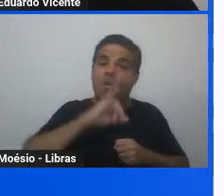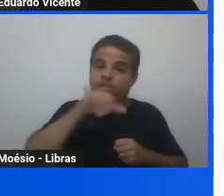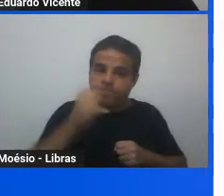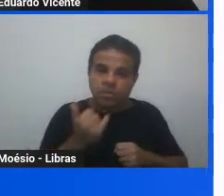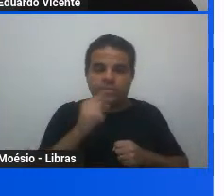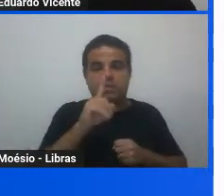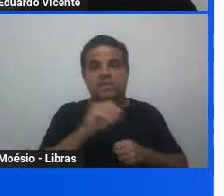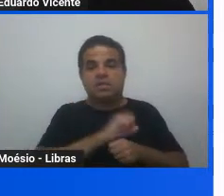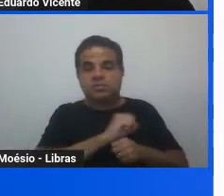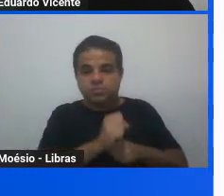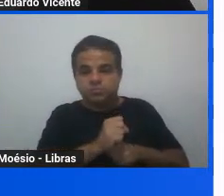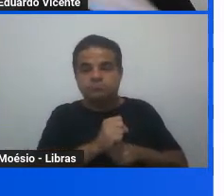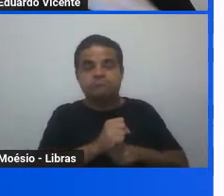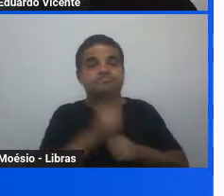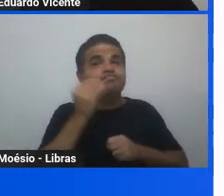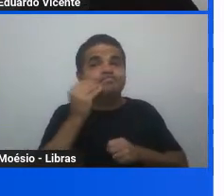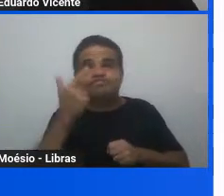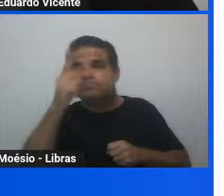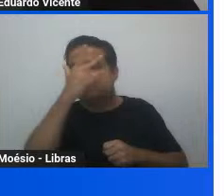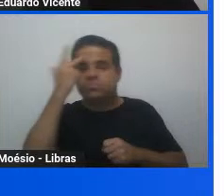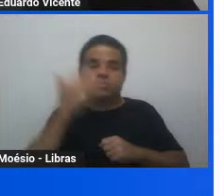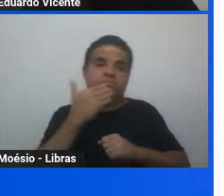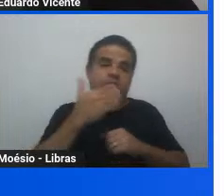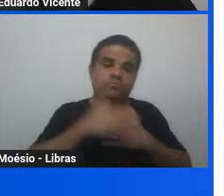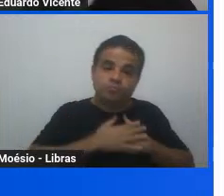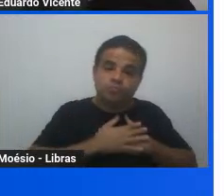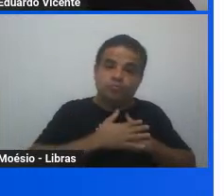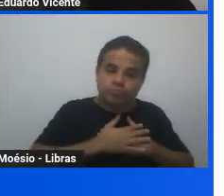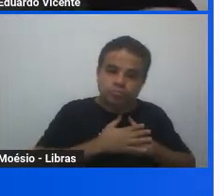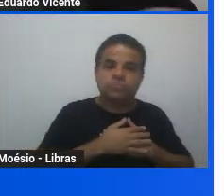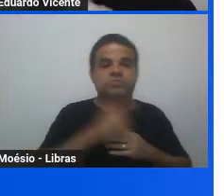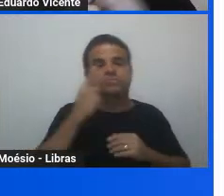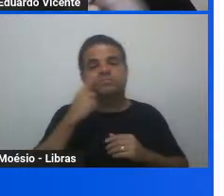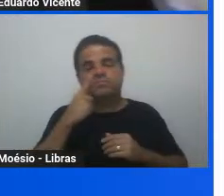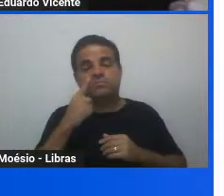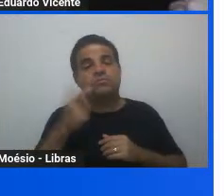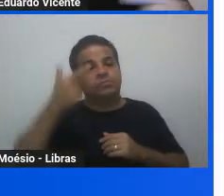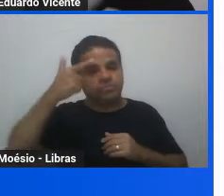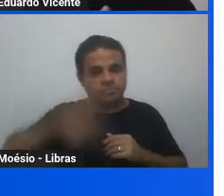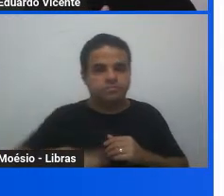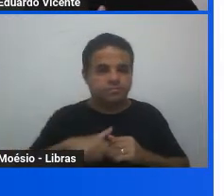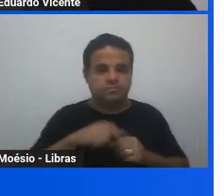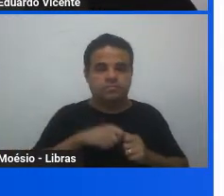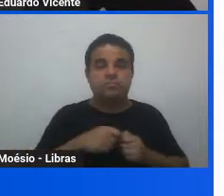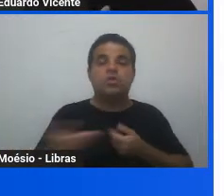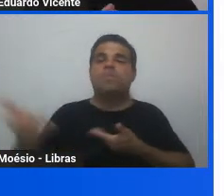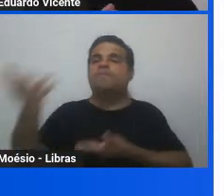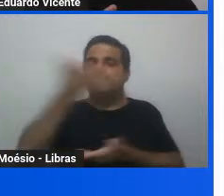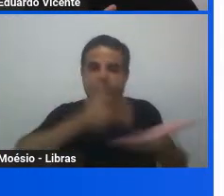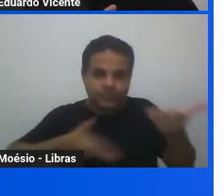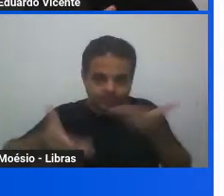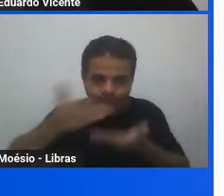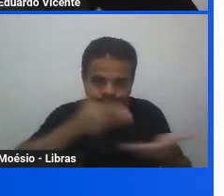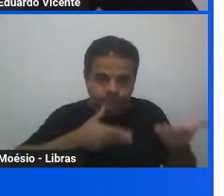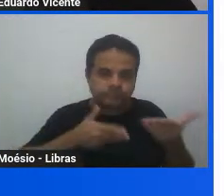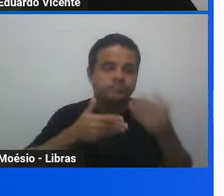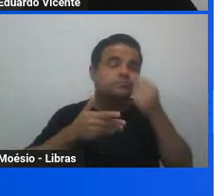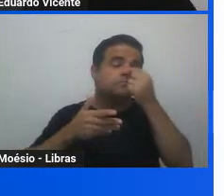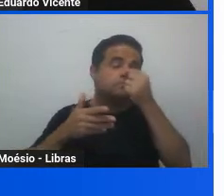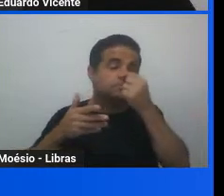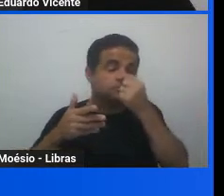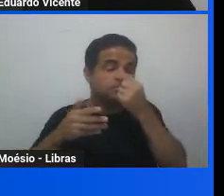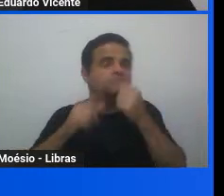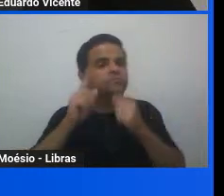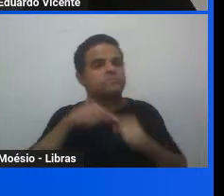segundos e peço para alguém realizar as compressões, ou seja, nós fazemos uma troca. Tudo isso muito